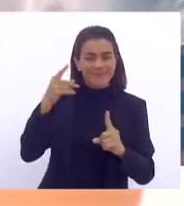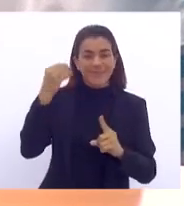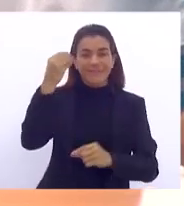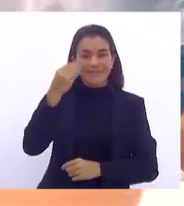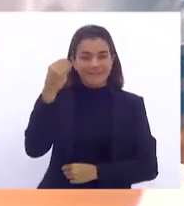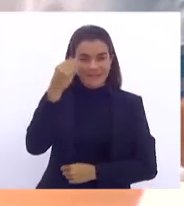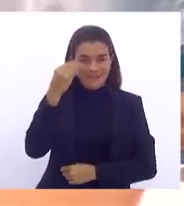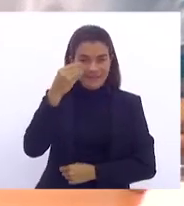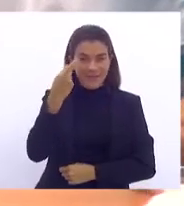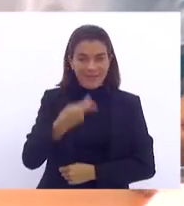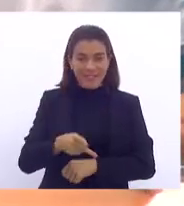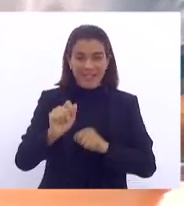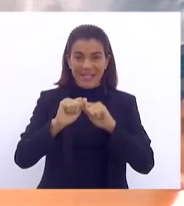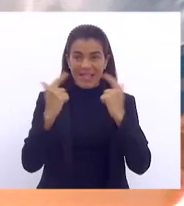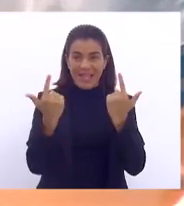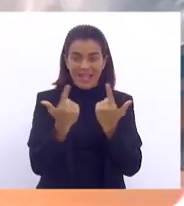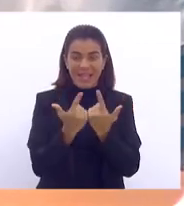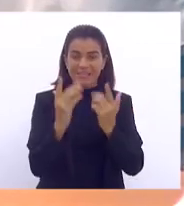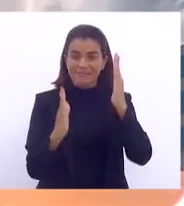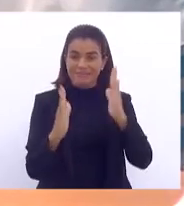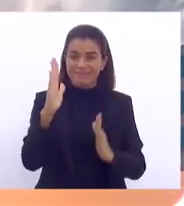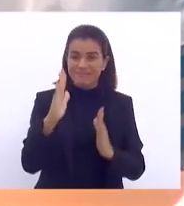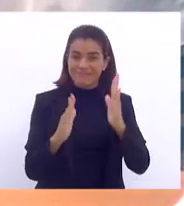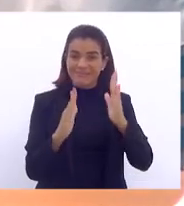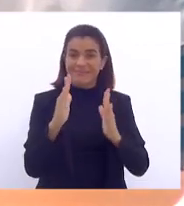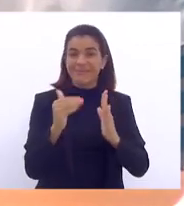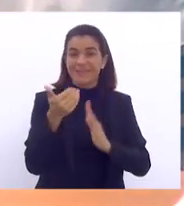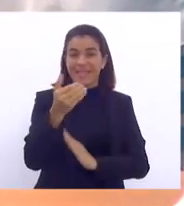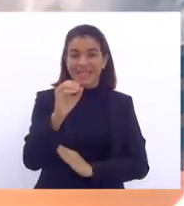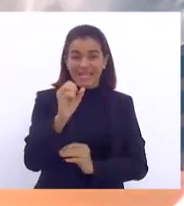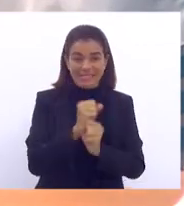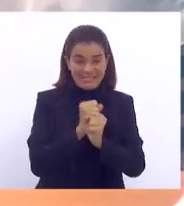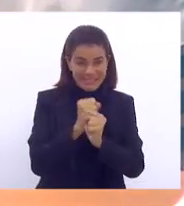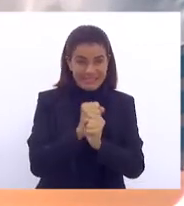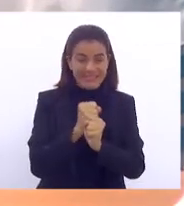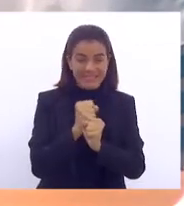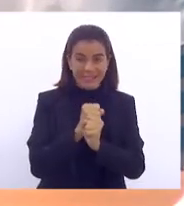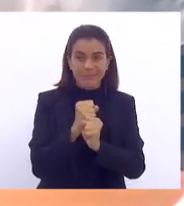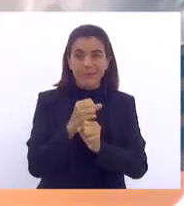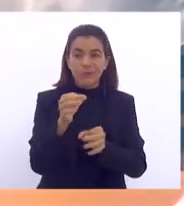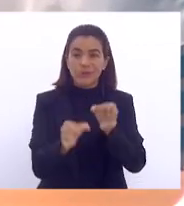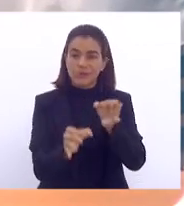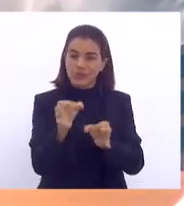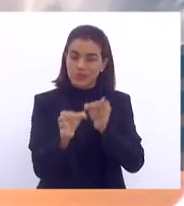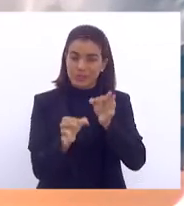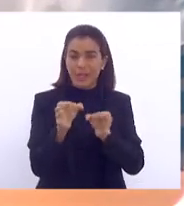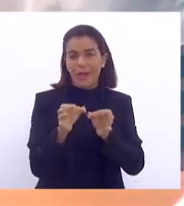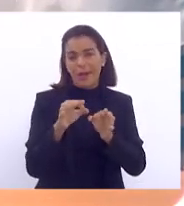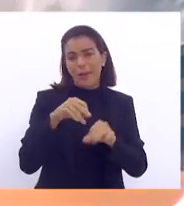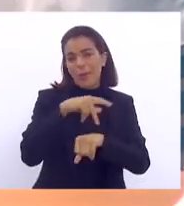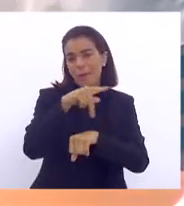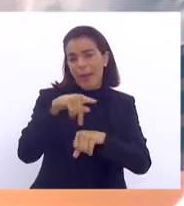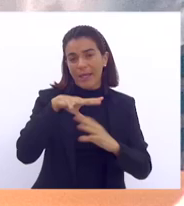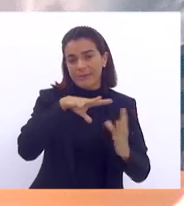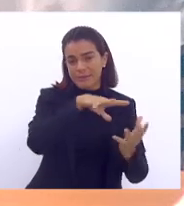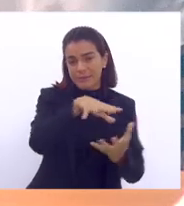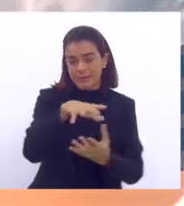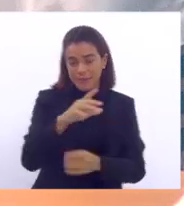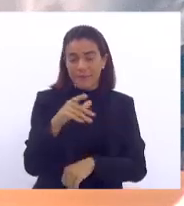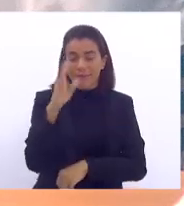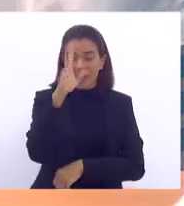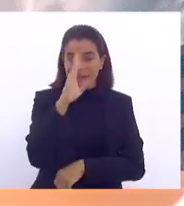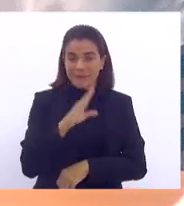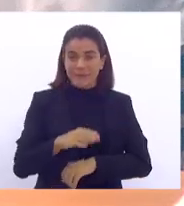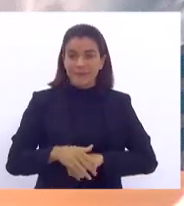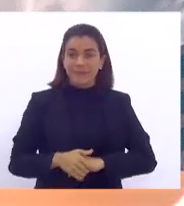viveu na última década no poder judiciário do nosso país como um todo eu para quem para